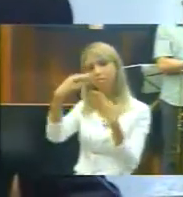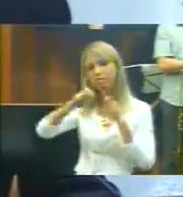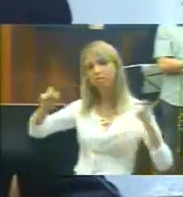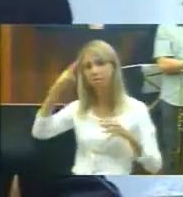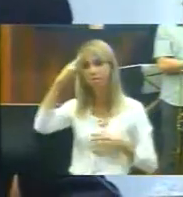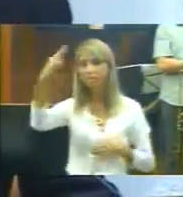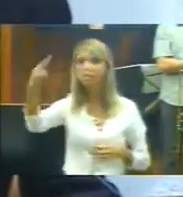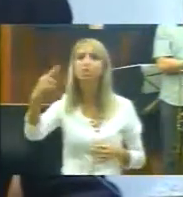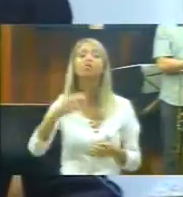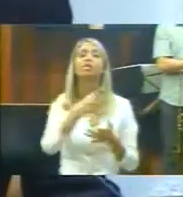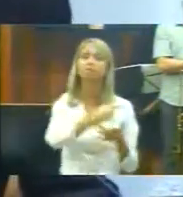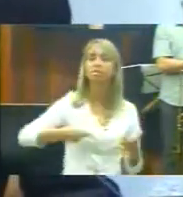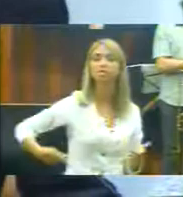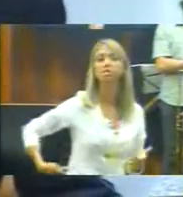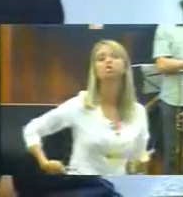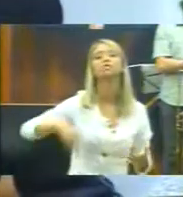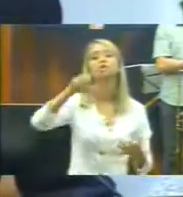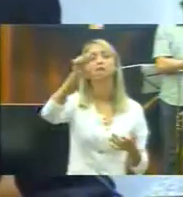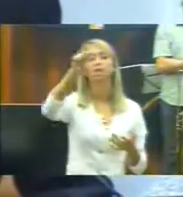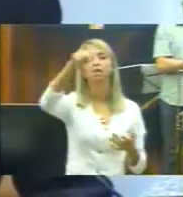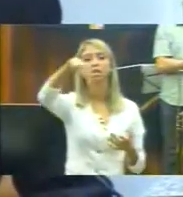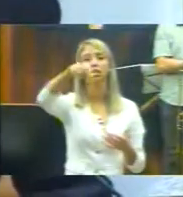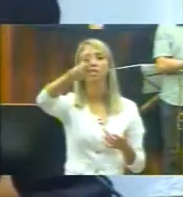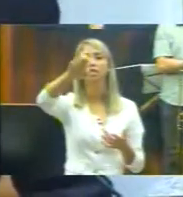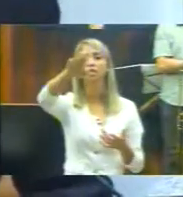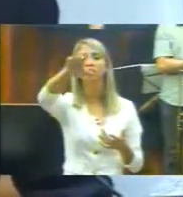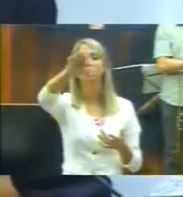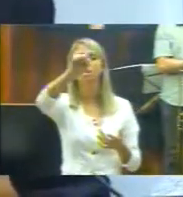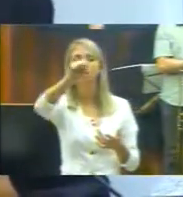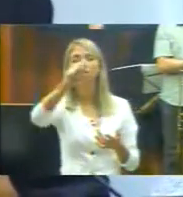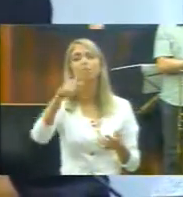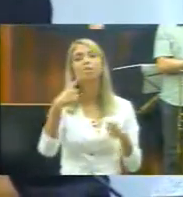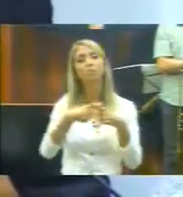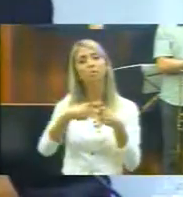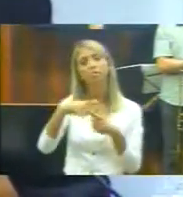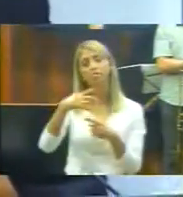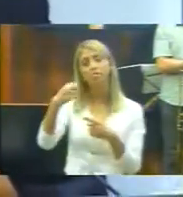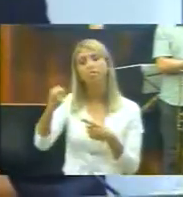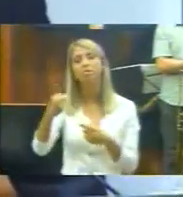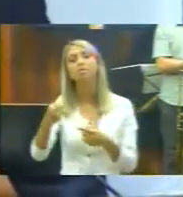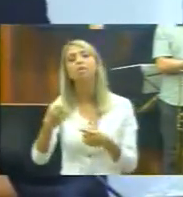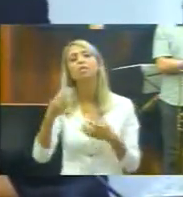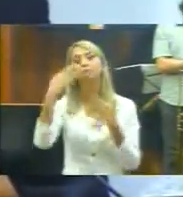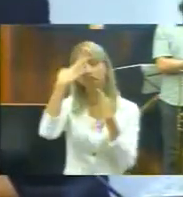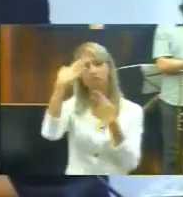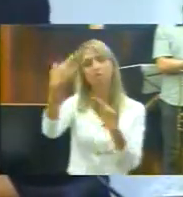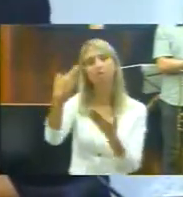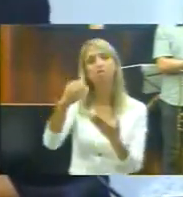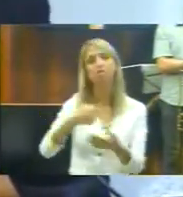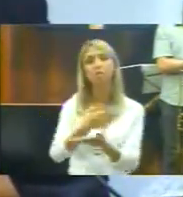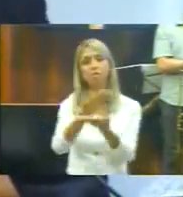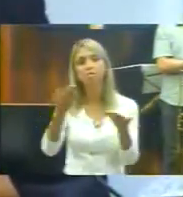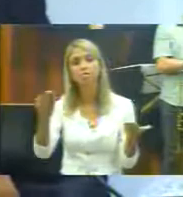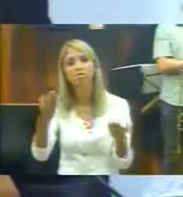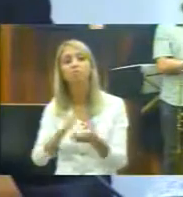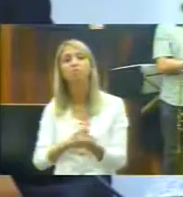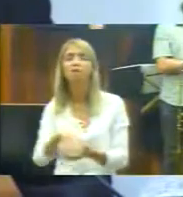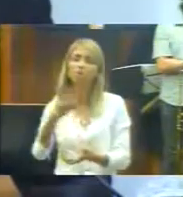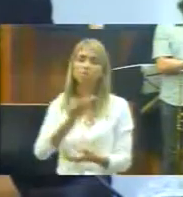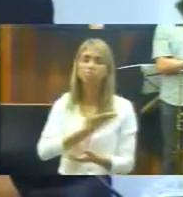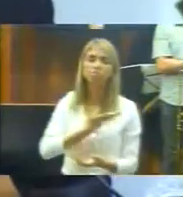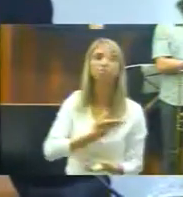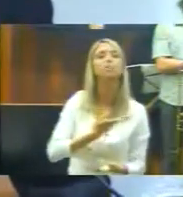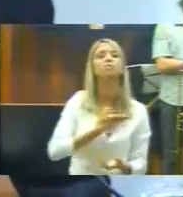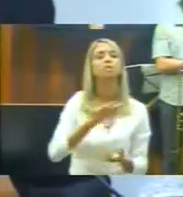casa, Aquiles Barreto, por ter sido tão receptivo. Agradeço aos vereadores da casa, realmente foram muito amistosos, nos guiaram